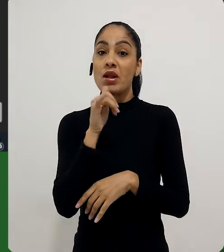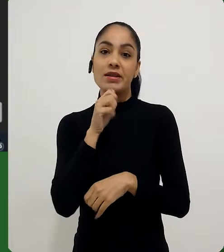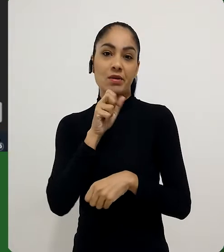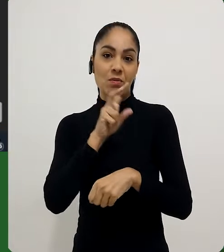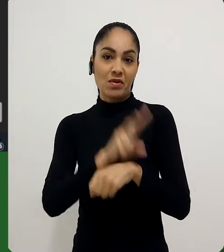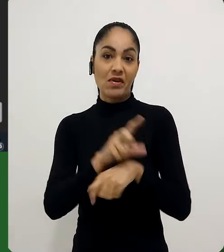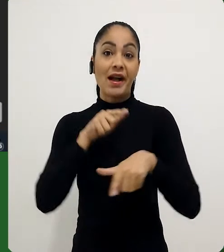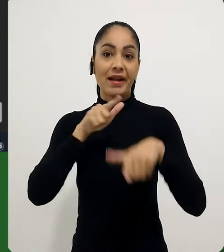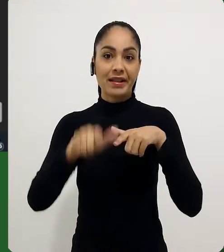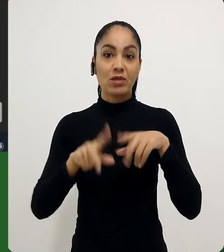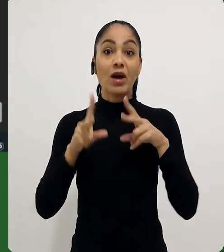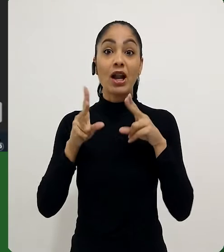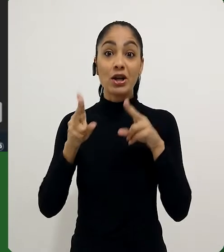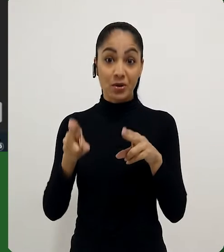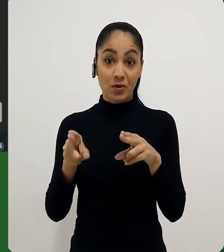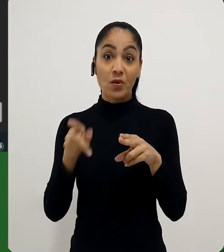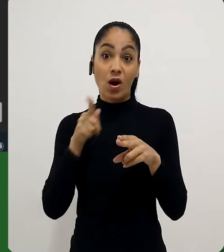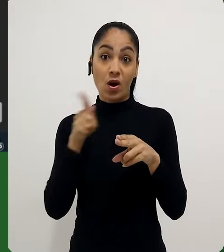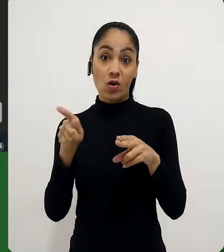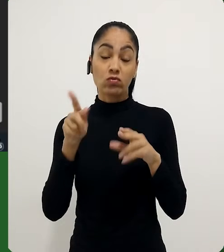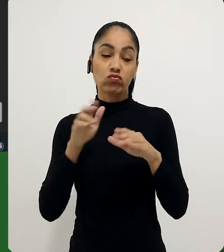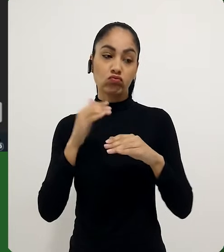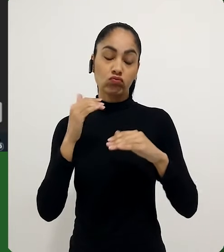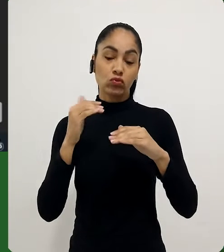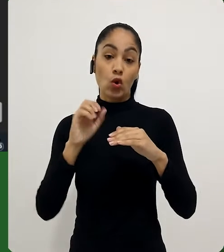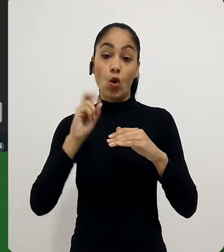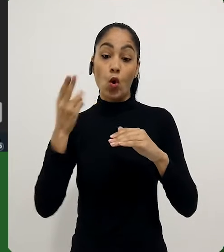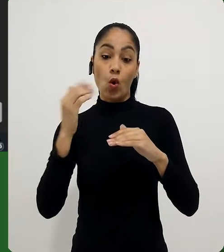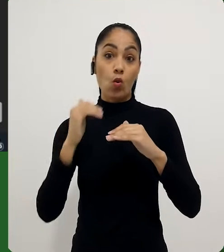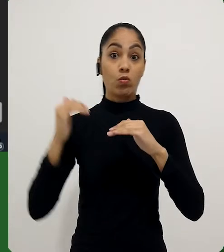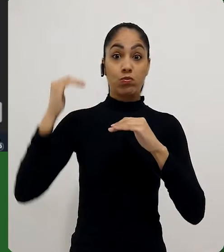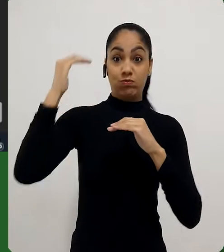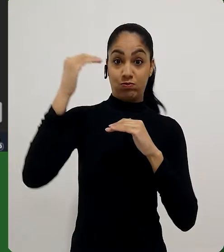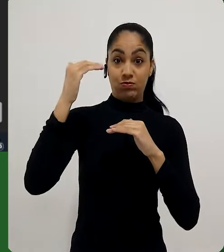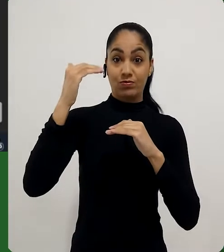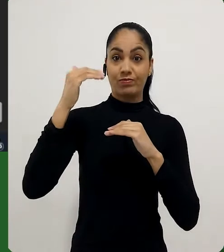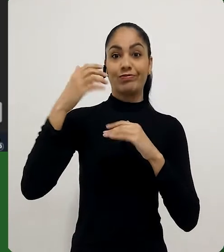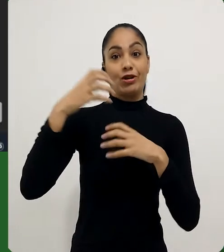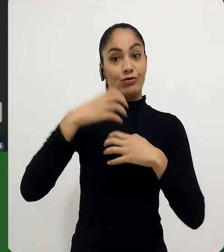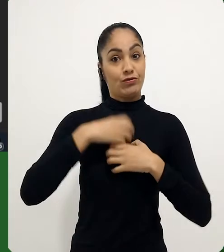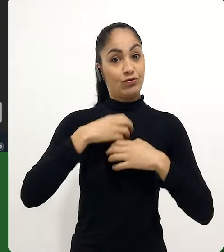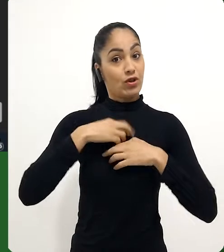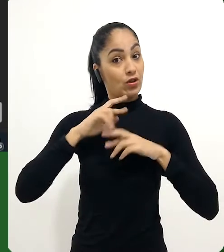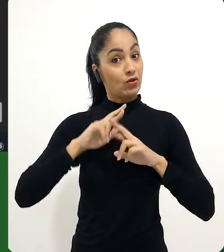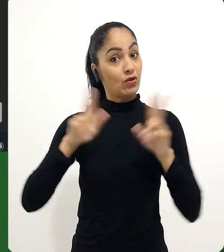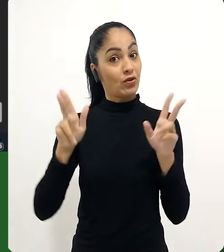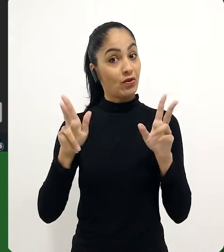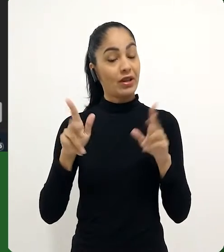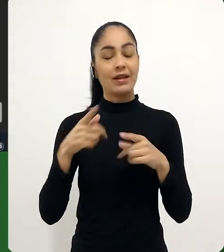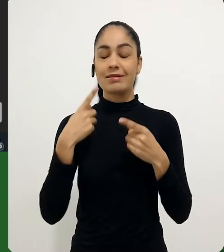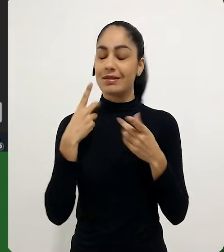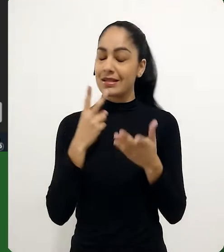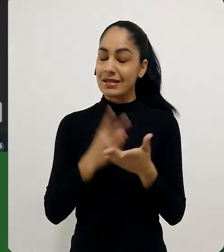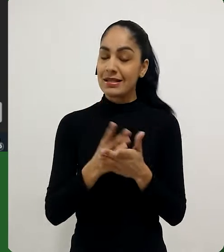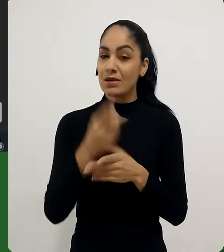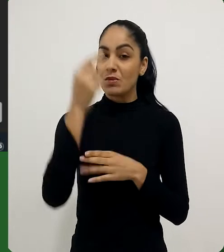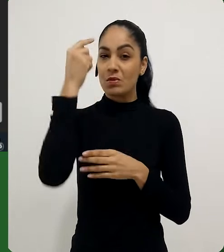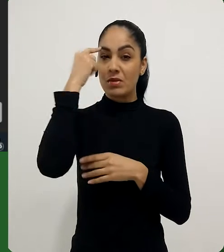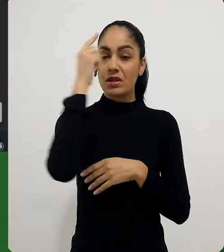cargo superior ao seu, por exemplo, a maneira é outra, né? Então, temos que sempre